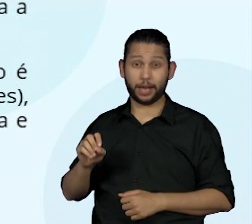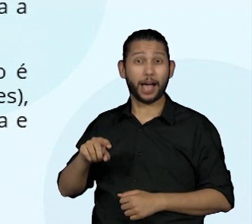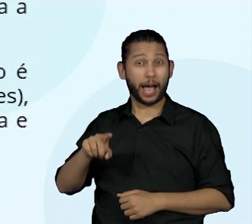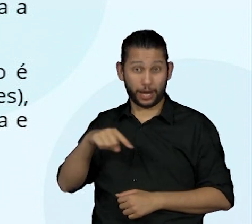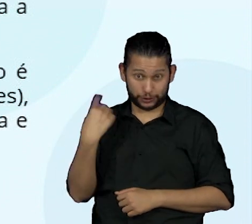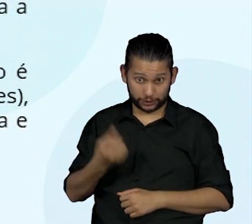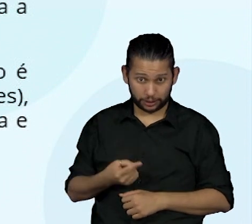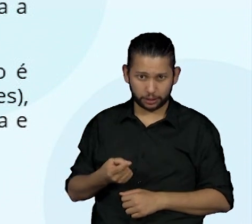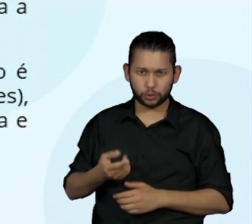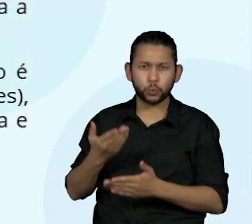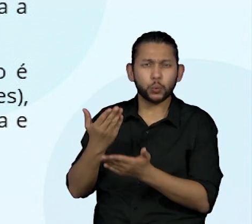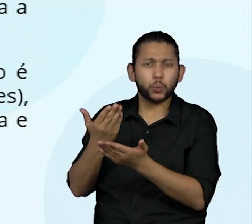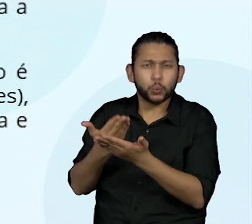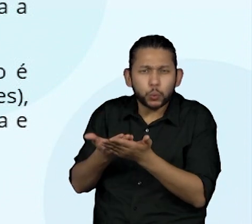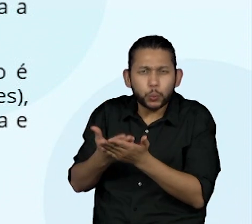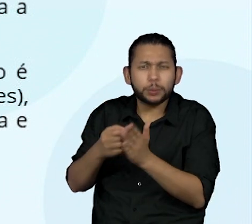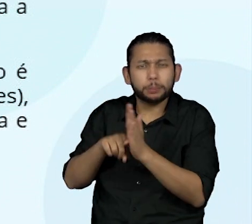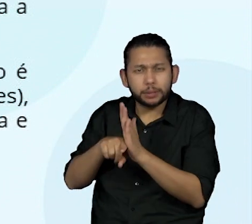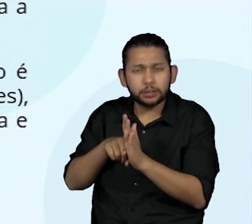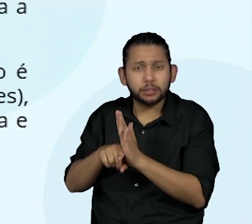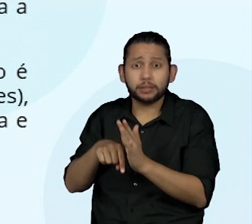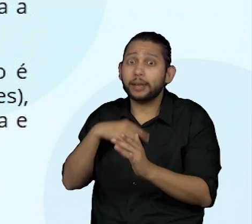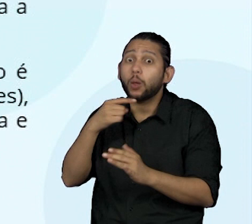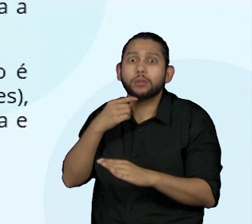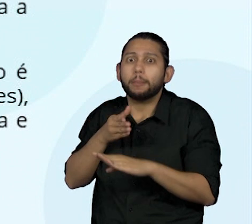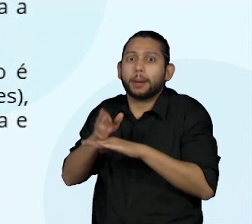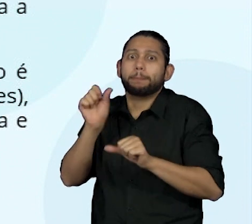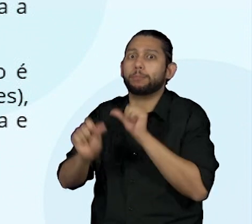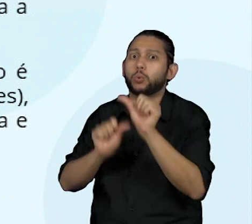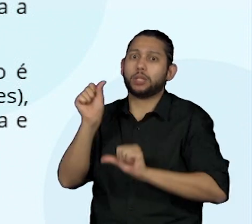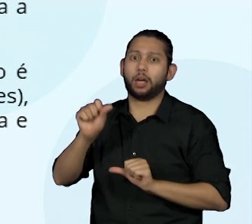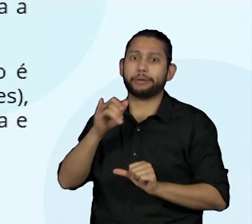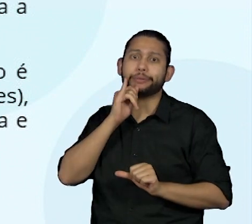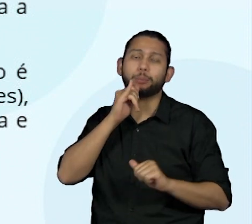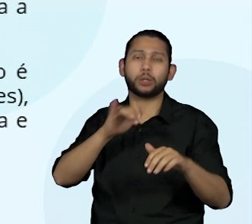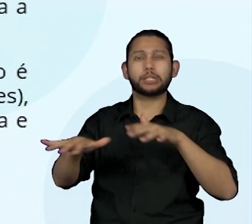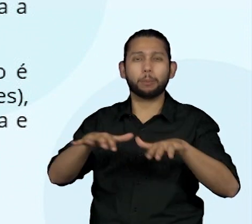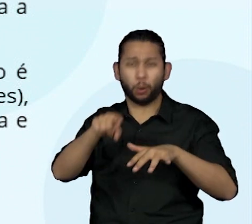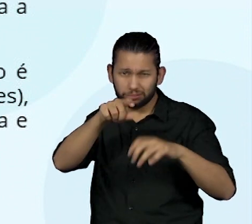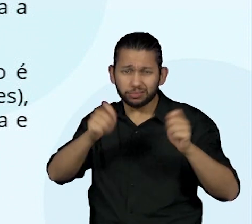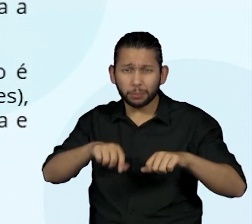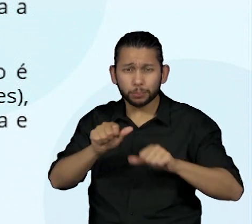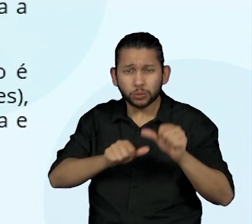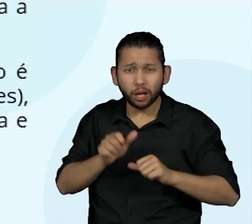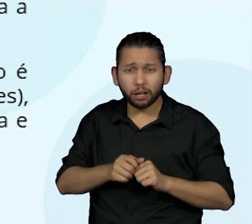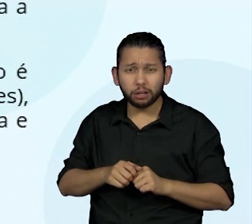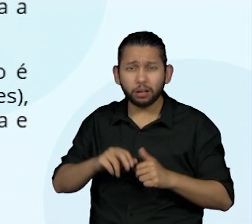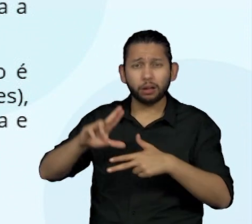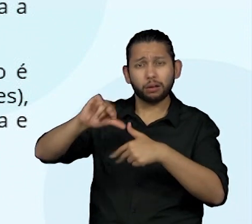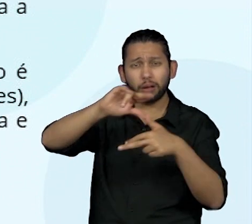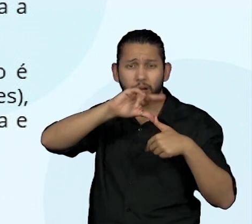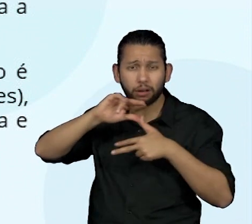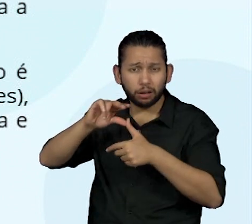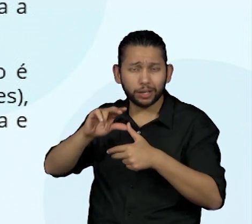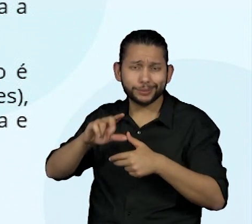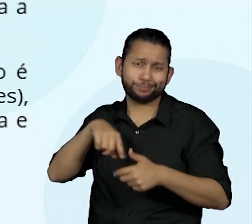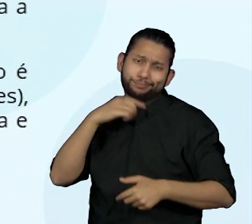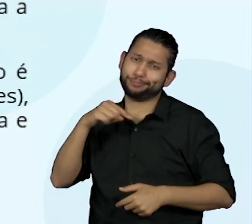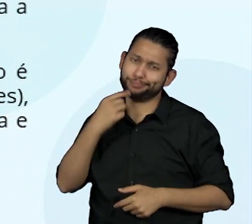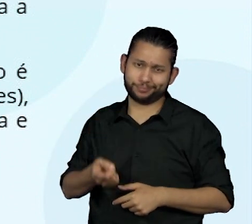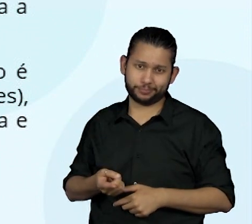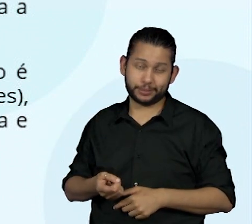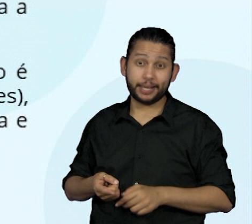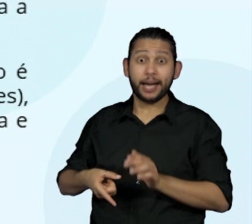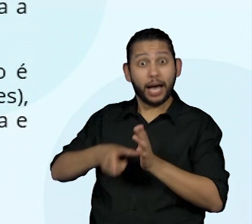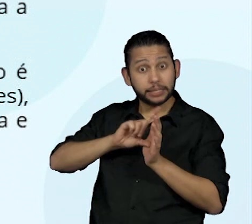direta. Terremotos, erupções vulcânicas, furacões. Como forma de aprimorar o conhecimento para criar planos